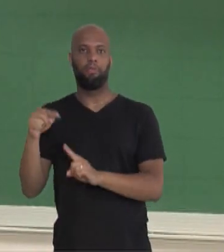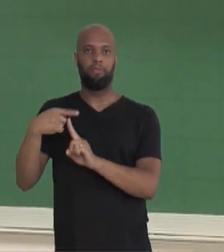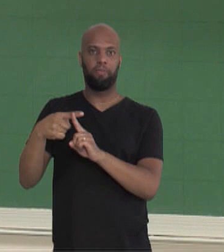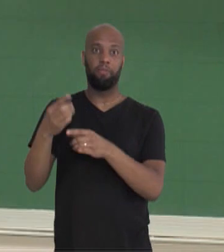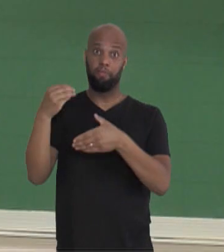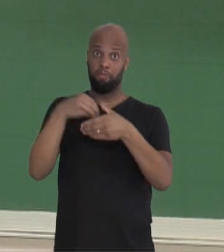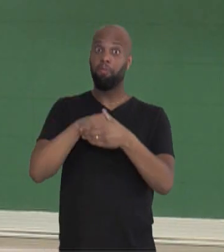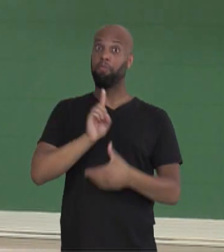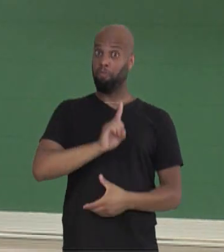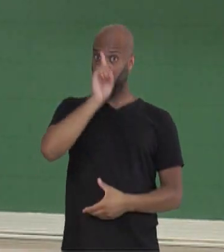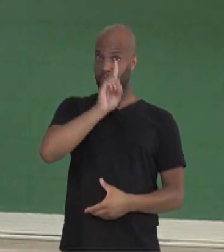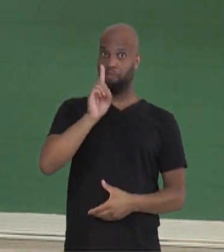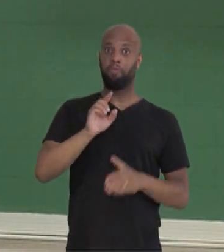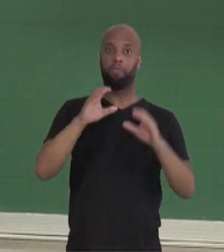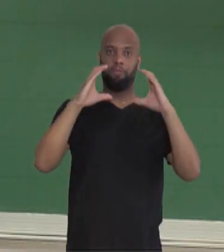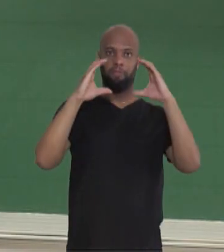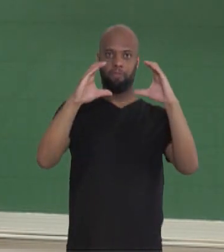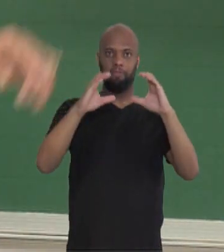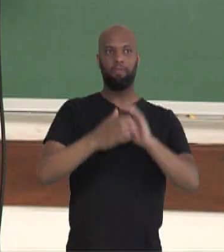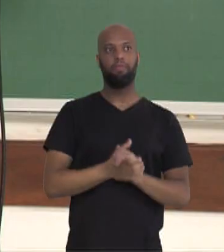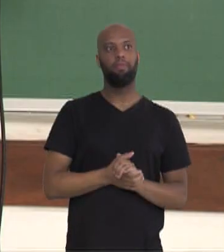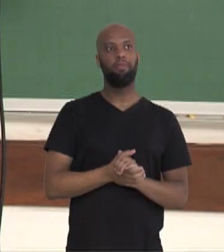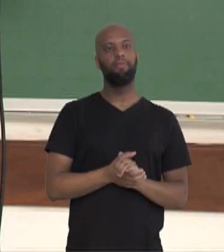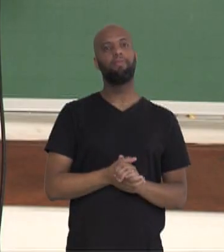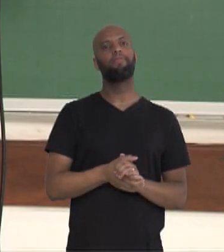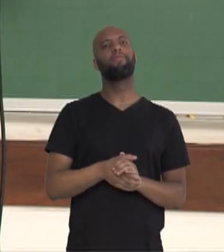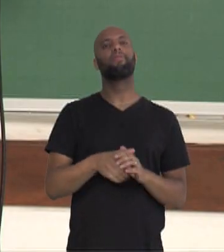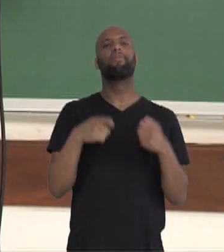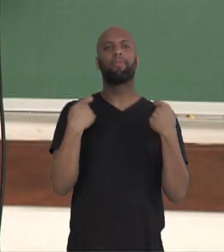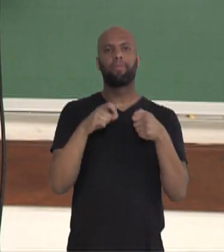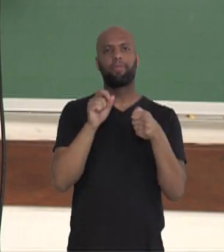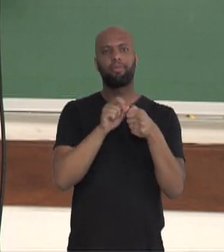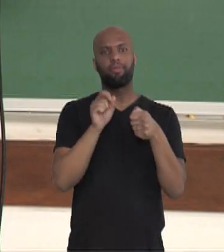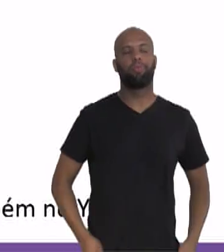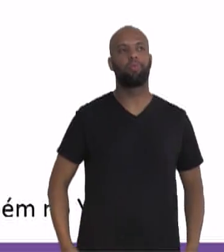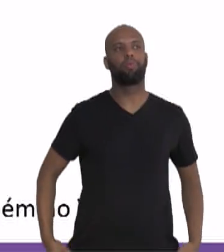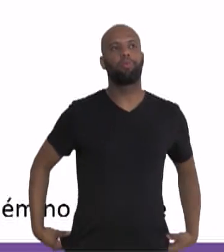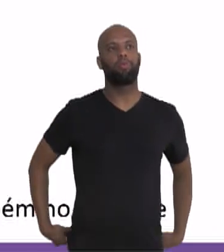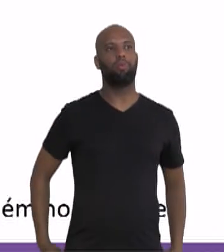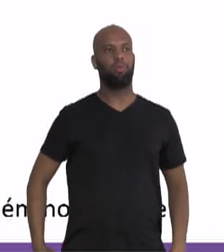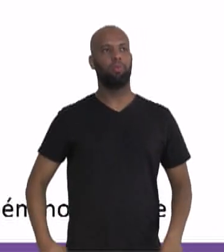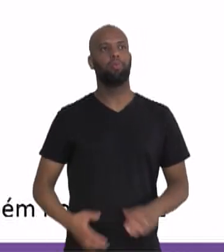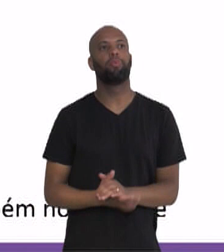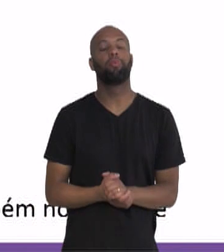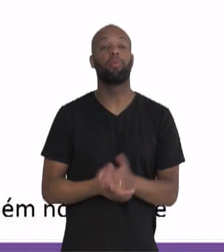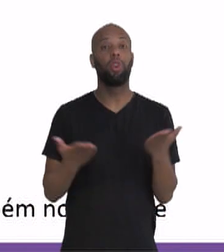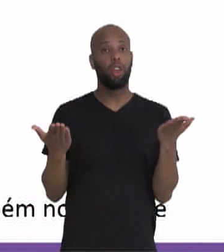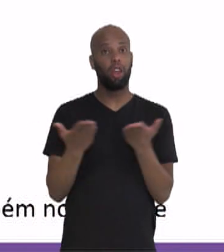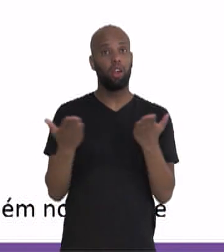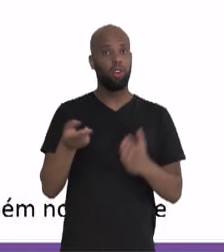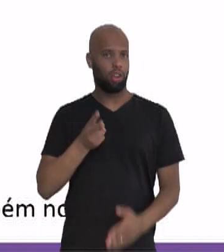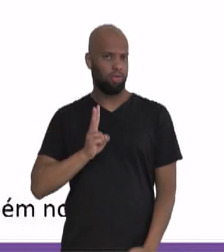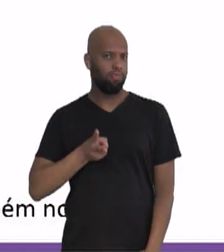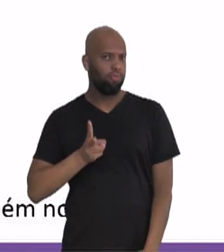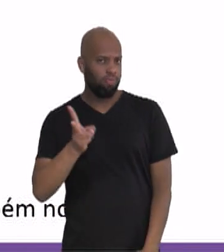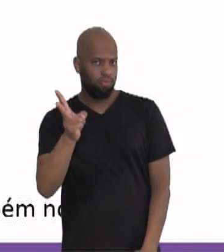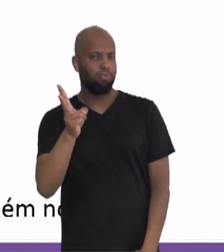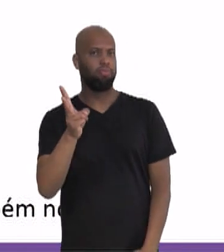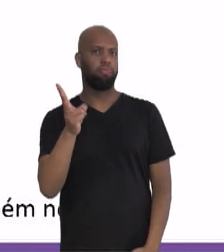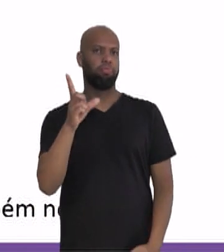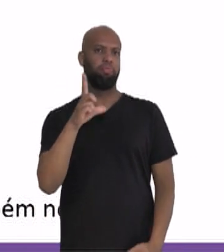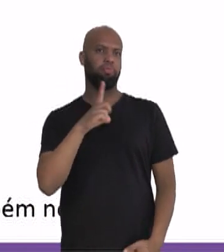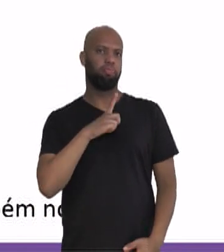função, perfeito? E assim a gente vai fazer para todas as funções que estão aqui. Continuando dentro do nosso exercício, a